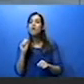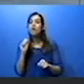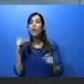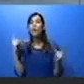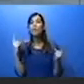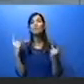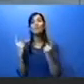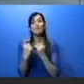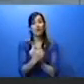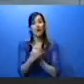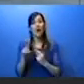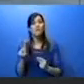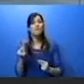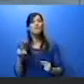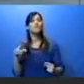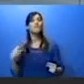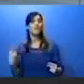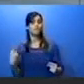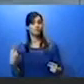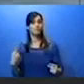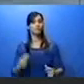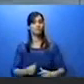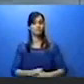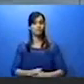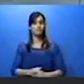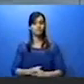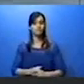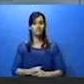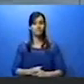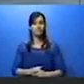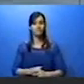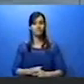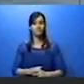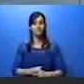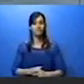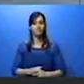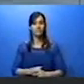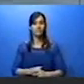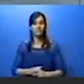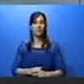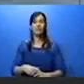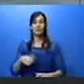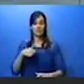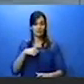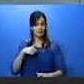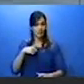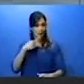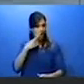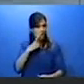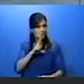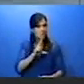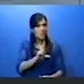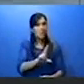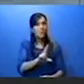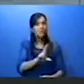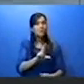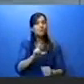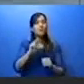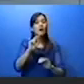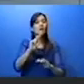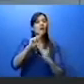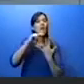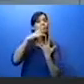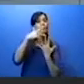inverso da potência, ok? A gente tem o resultado da potência, a gente está